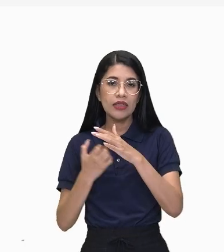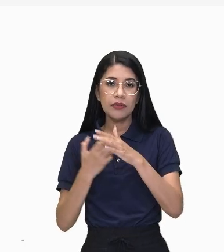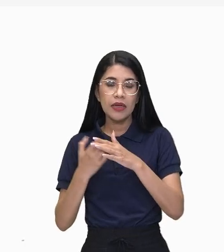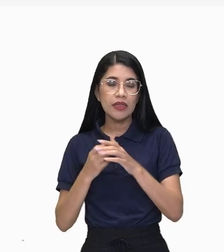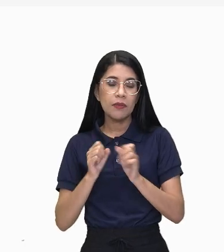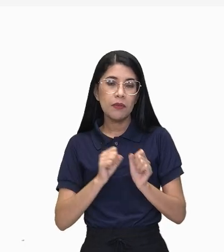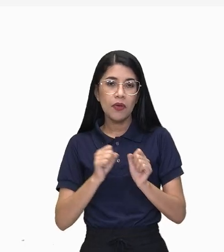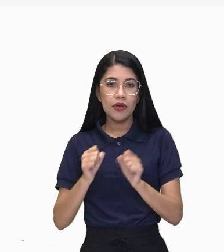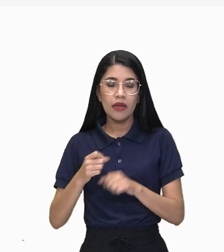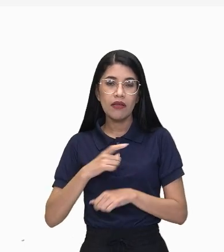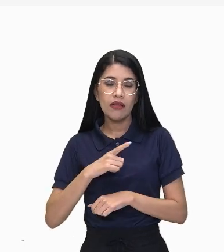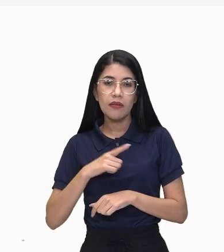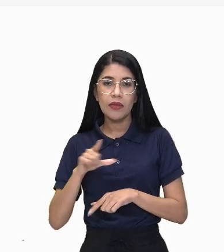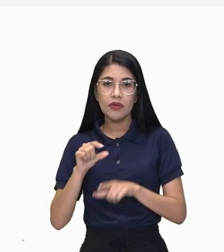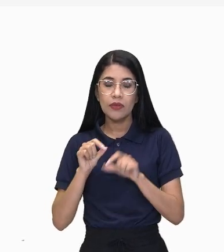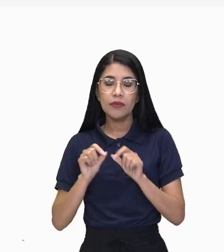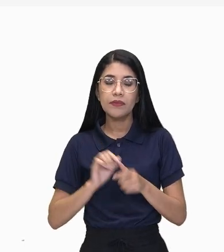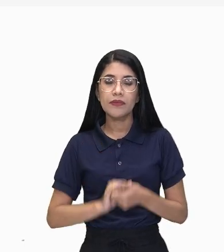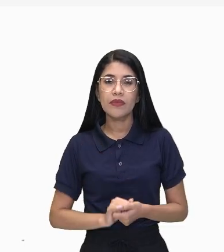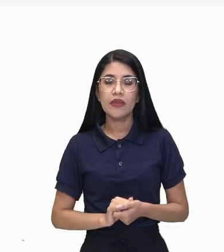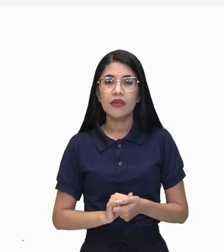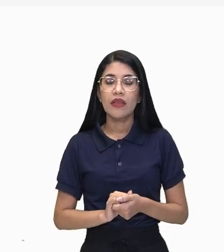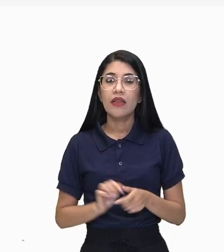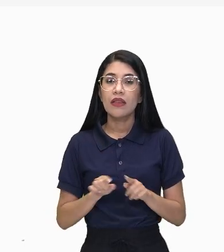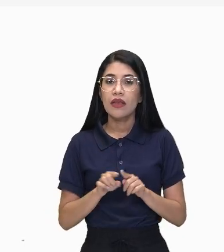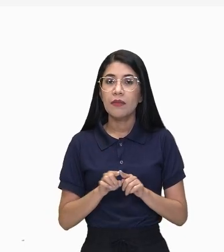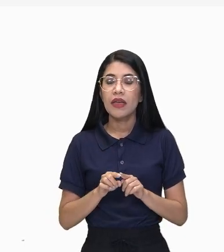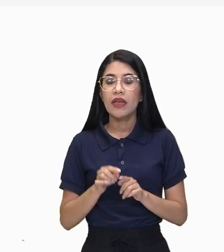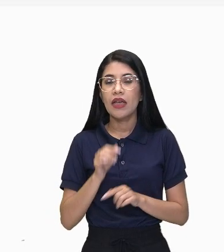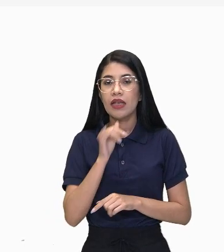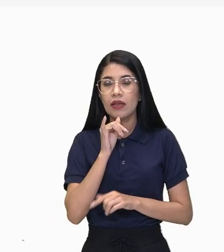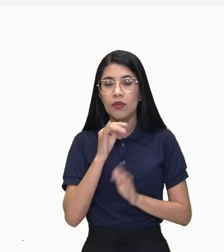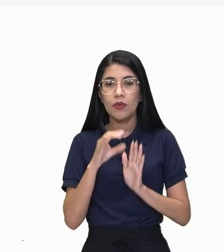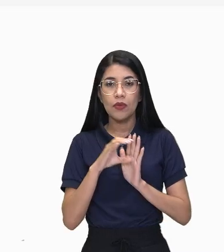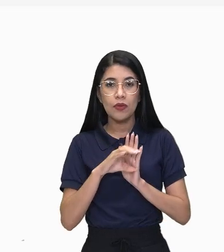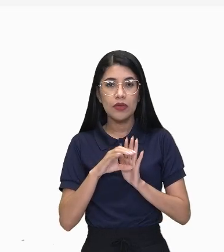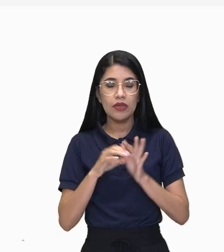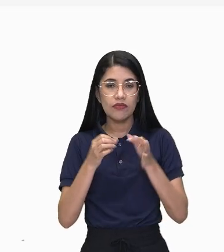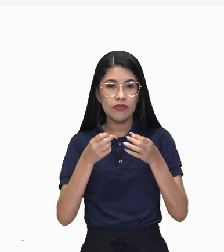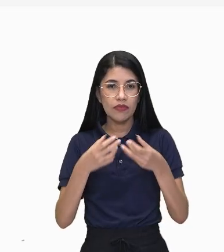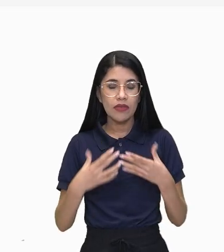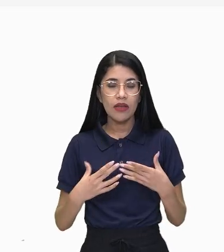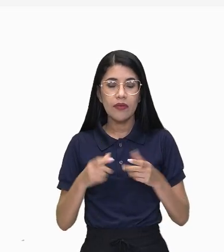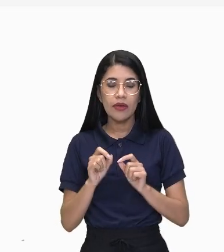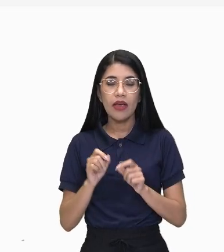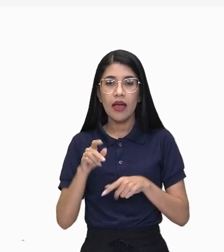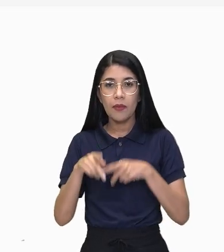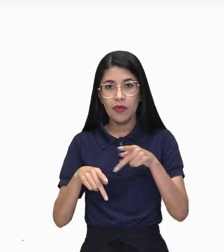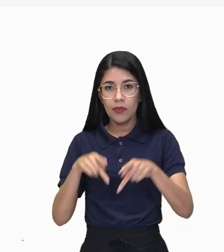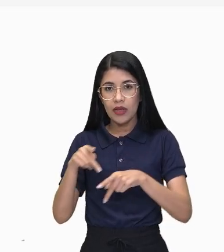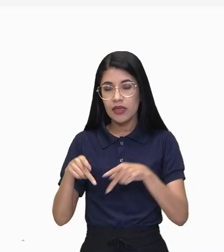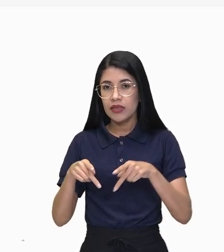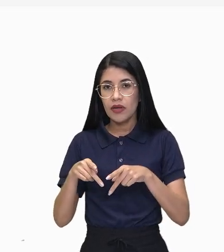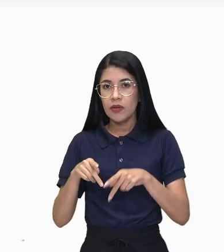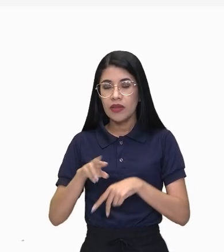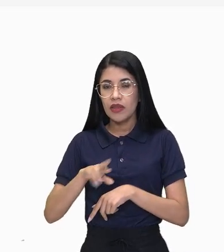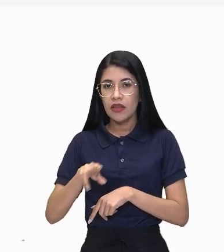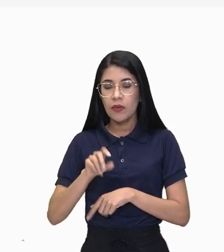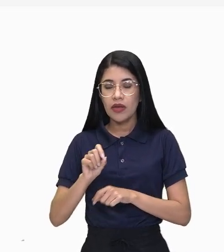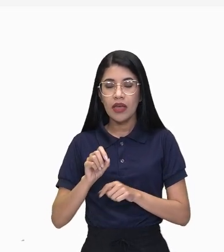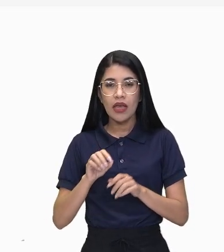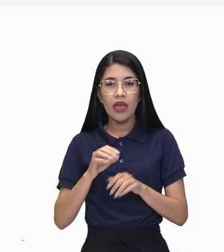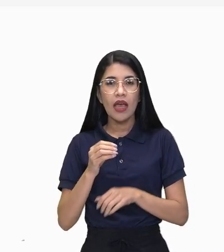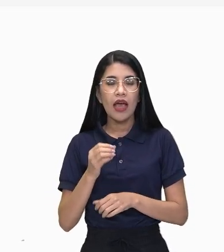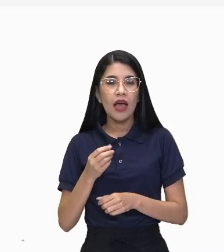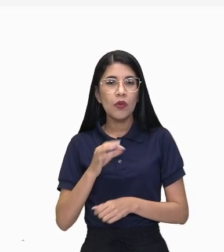poder. E aí que a gente volta para o conceito de equidade que você falou, né, Luiz Cláudio? Essa população, não é que todo mundo vai ter a